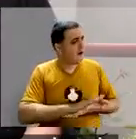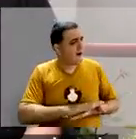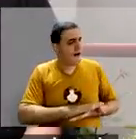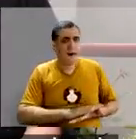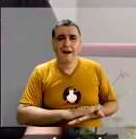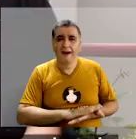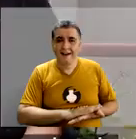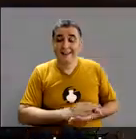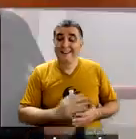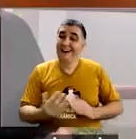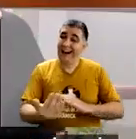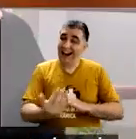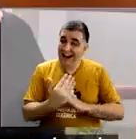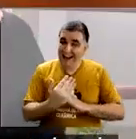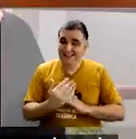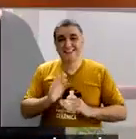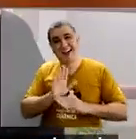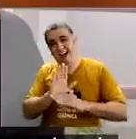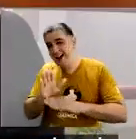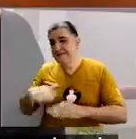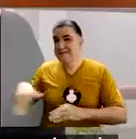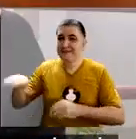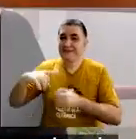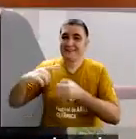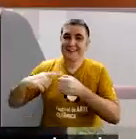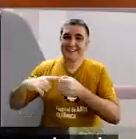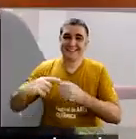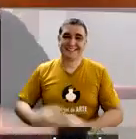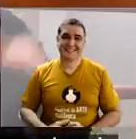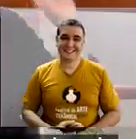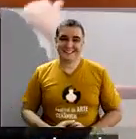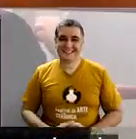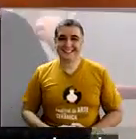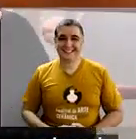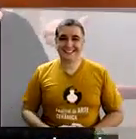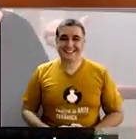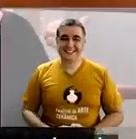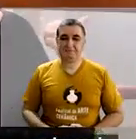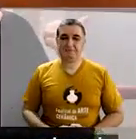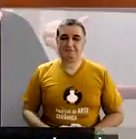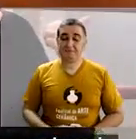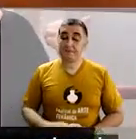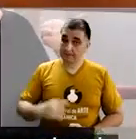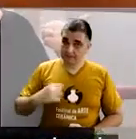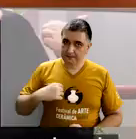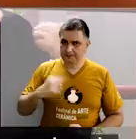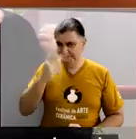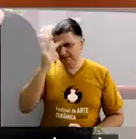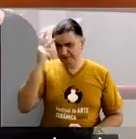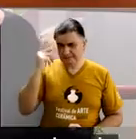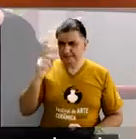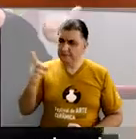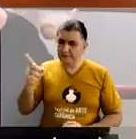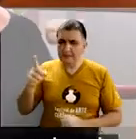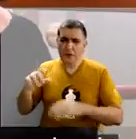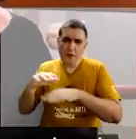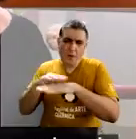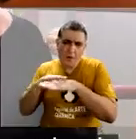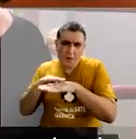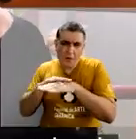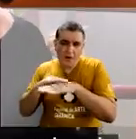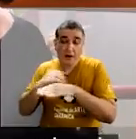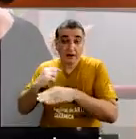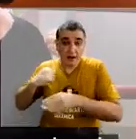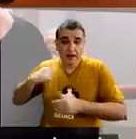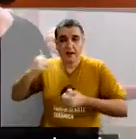de outros ceramistas. A gente faz uma conversa com essas pessoas e eu começo a contar para elas o que é a cerâmica desde que